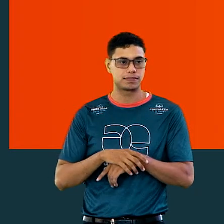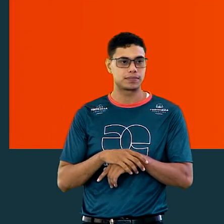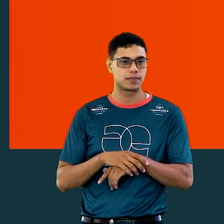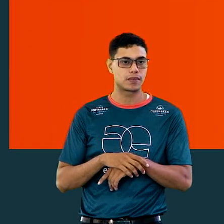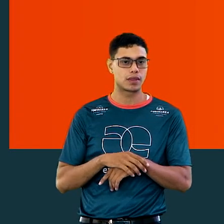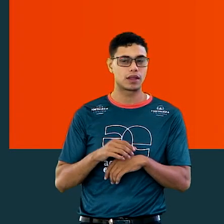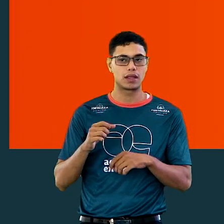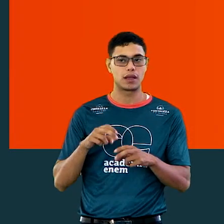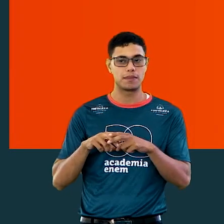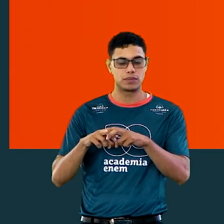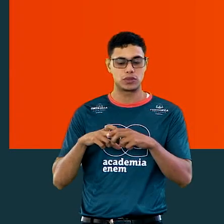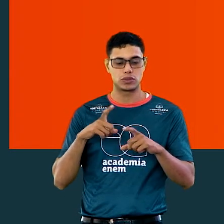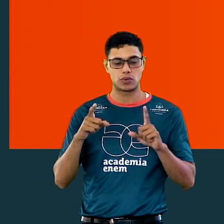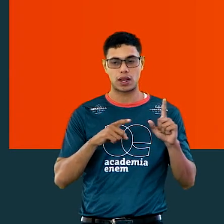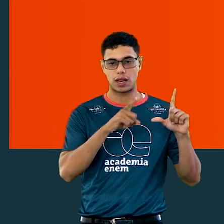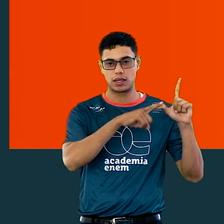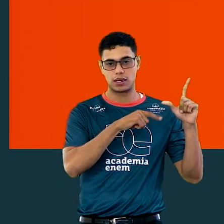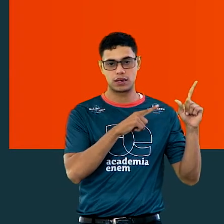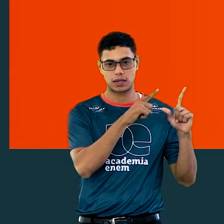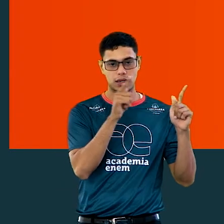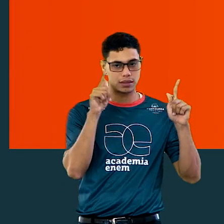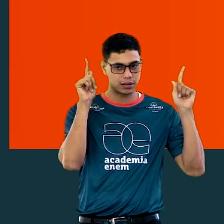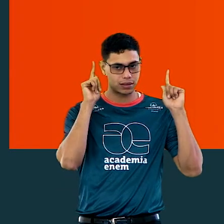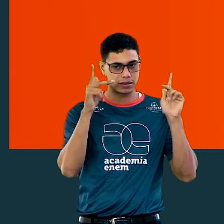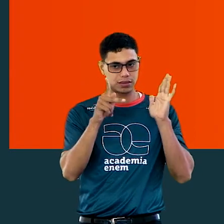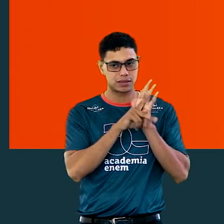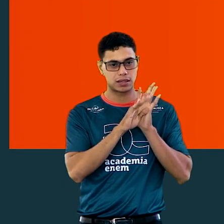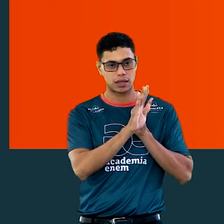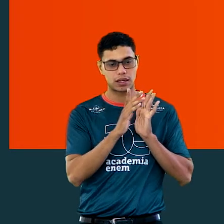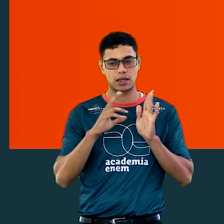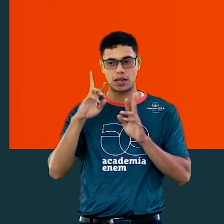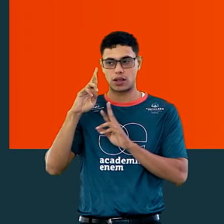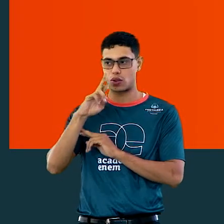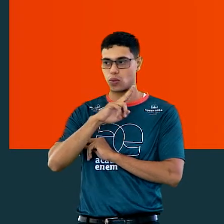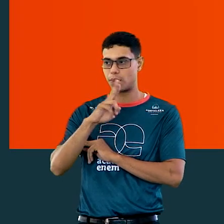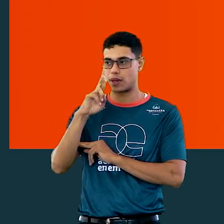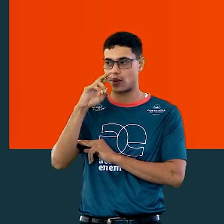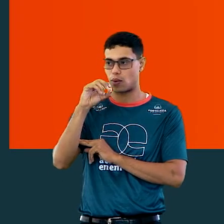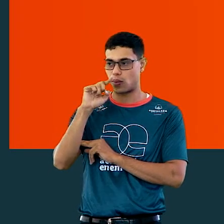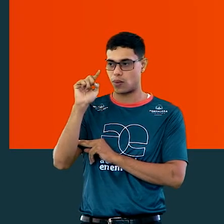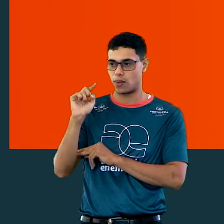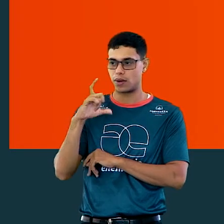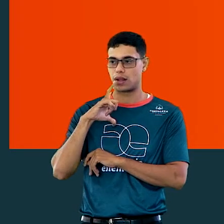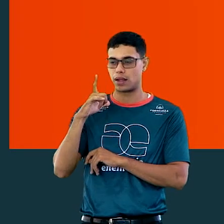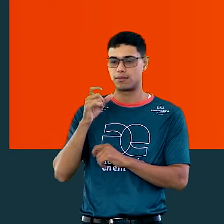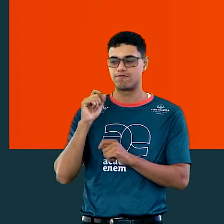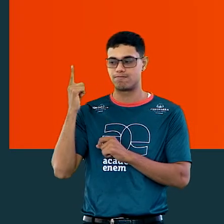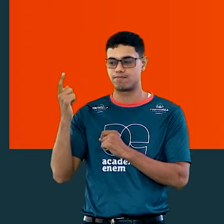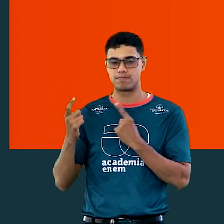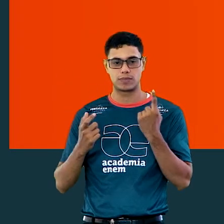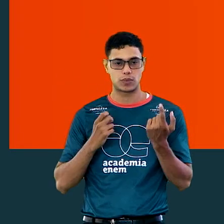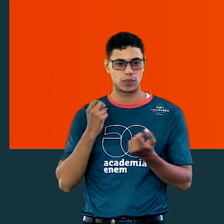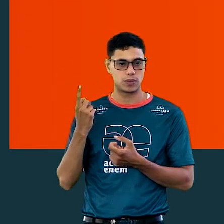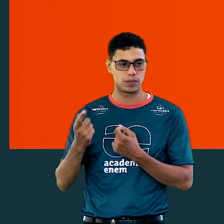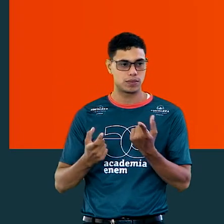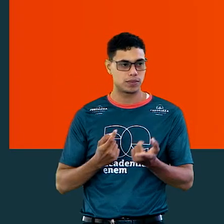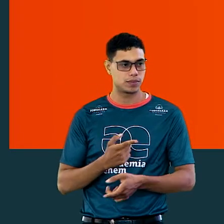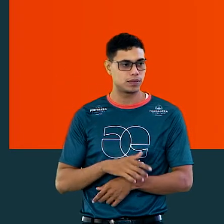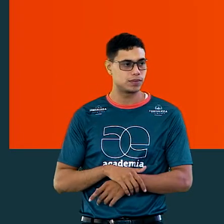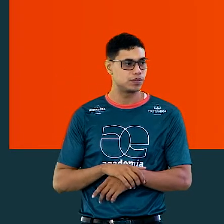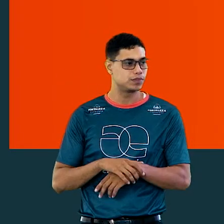aquela letrinha lá, que é o Rho, que é a resistividade, que diferencia essa situação. Top? Então vamos